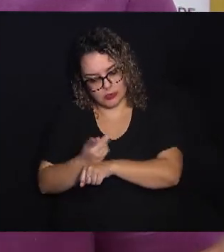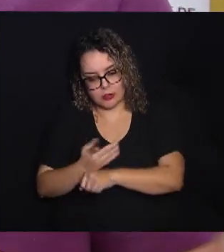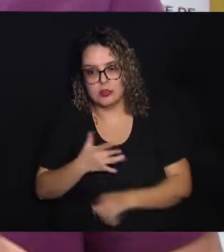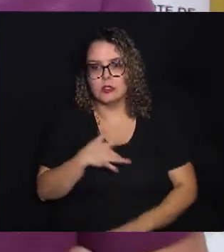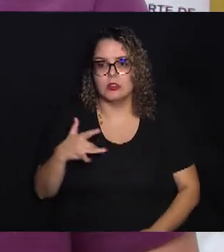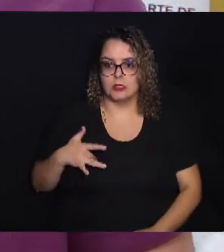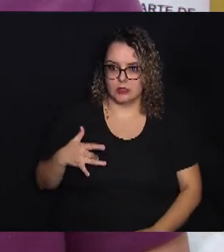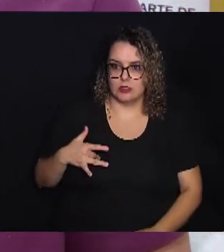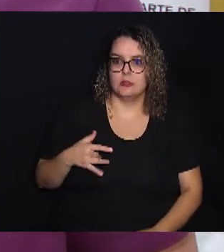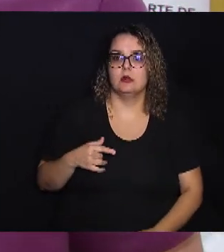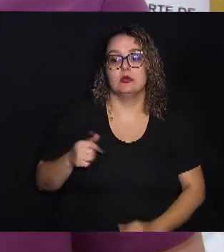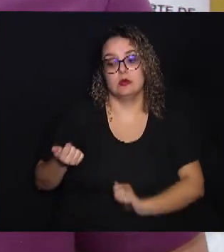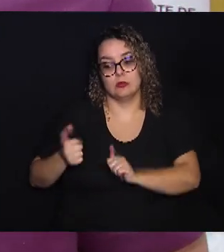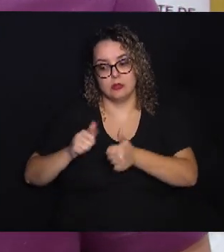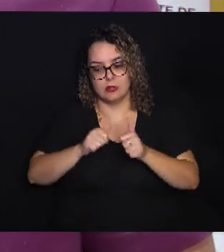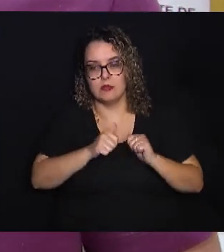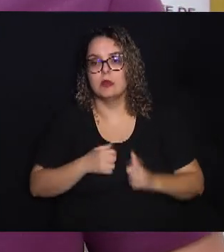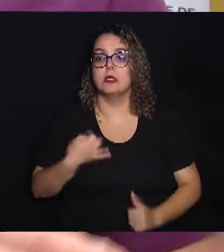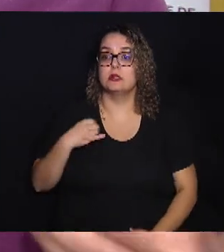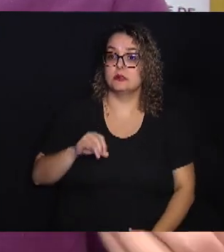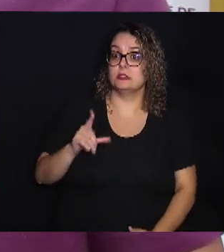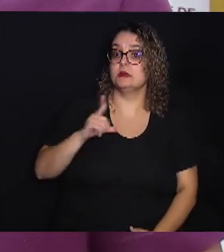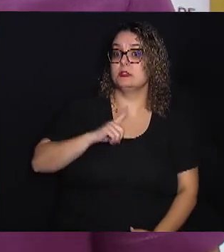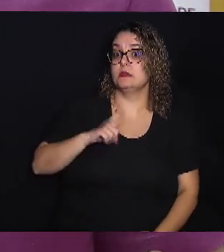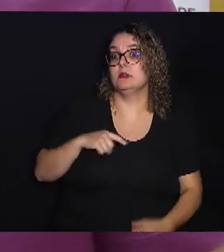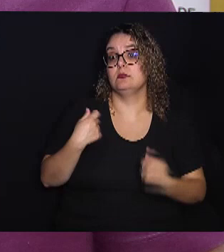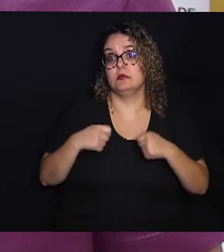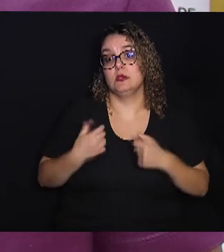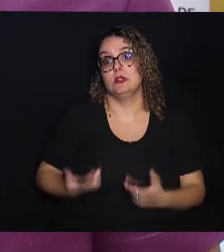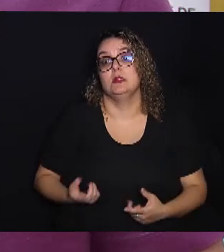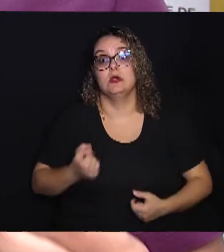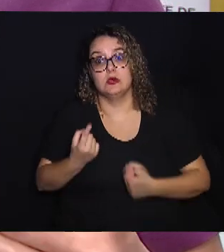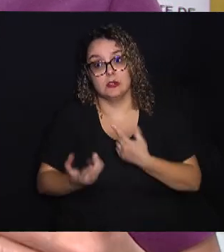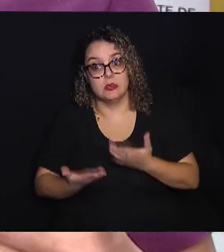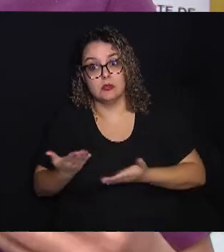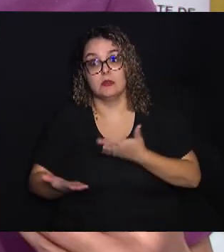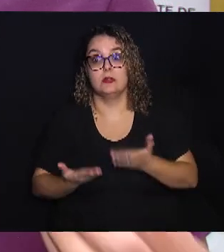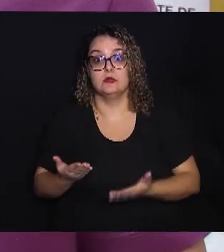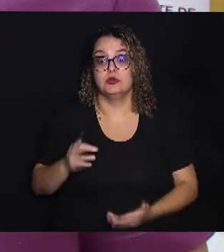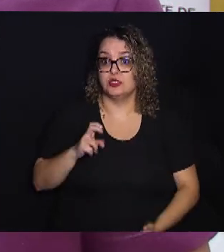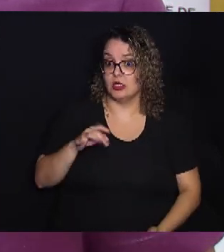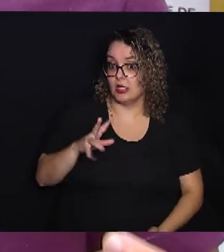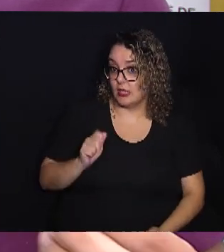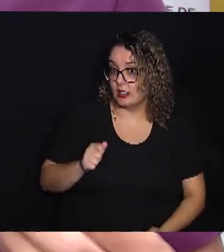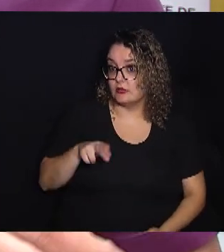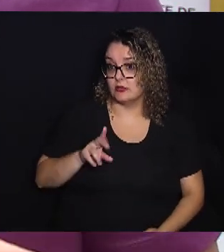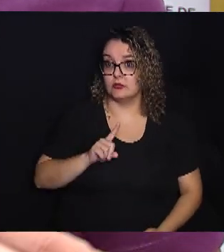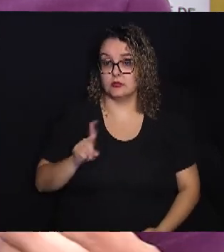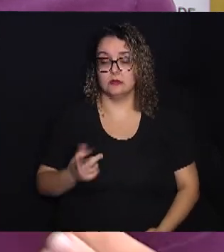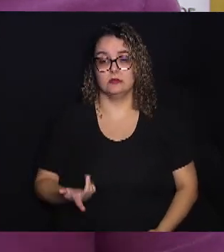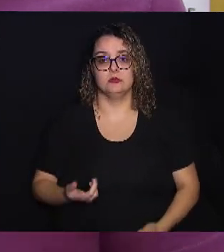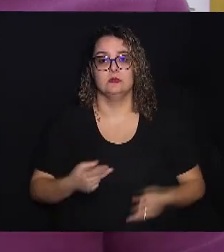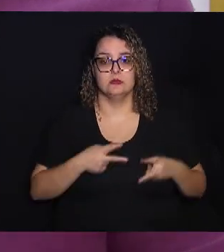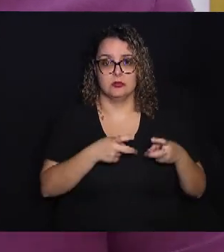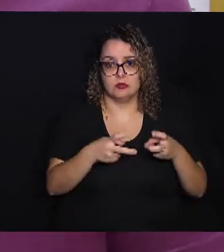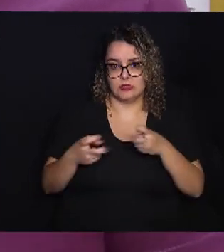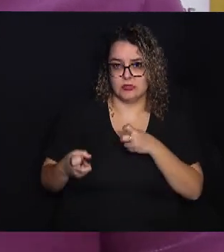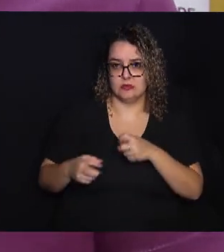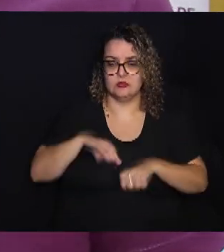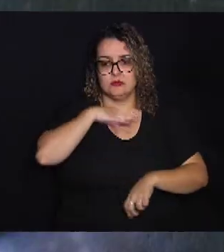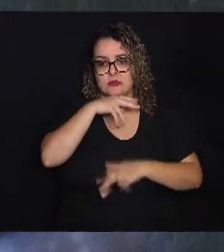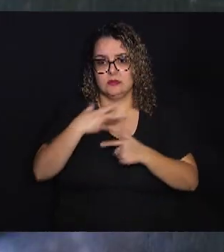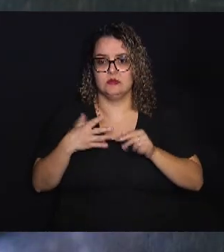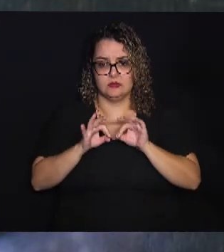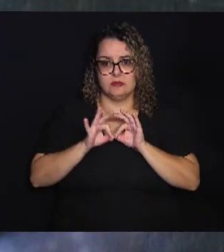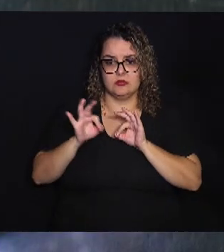e você tem de procurar um serviço de saúde, que lá eles vão avaliar se tem a necessidade de fazer algum tratamento de raiva